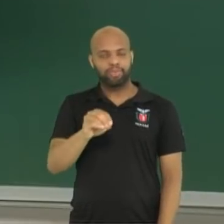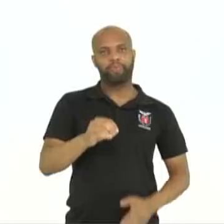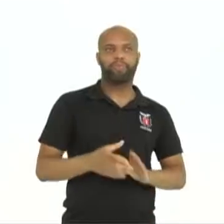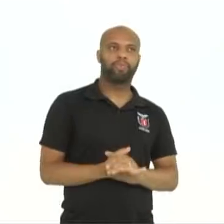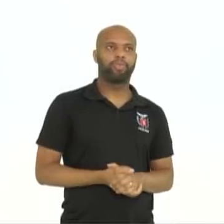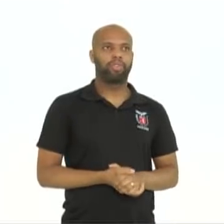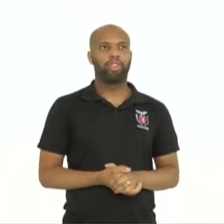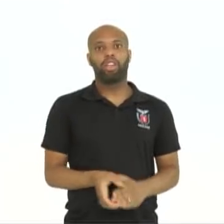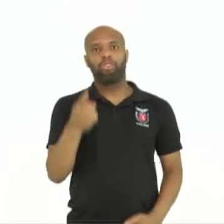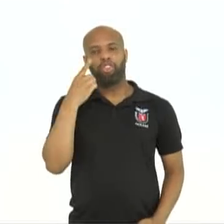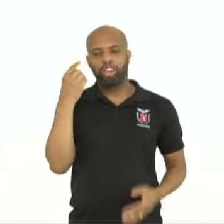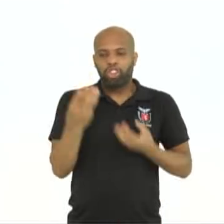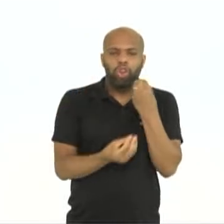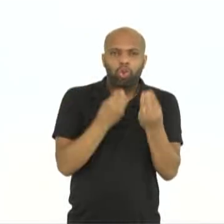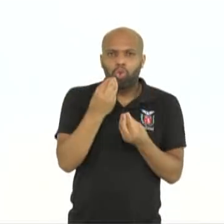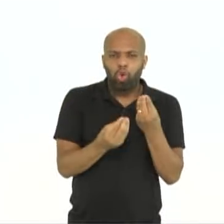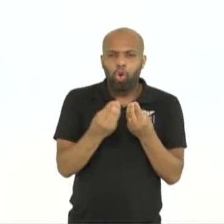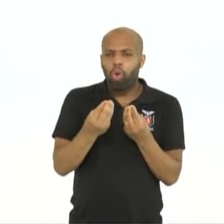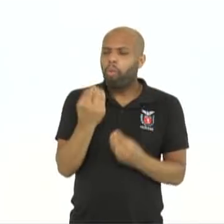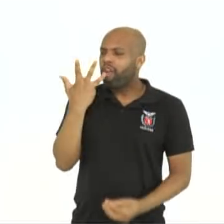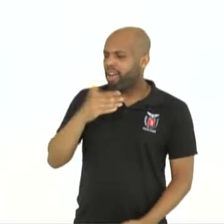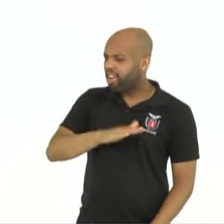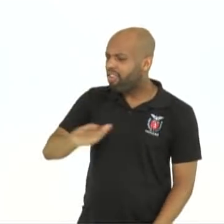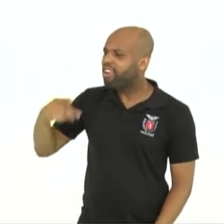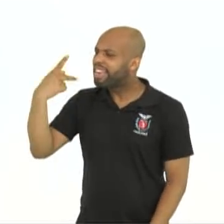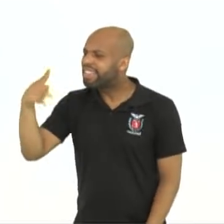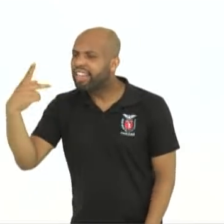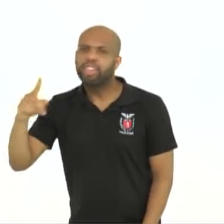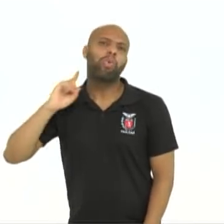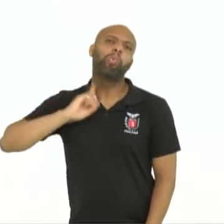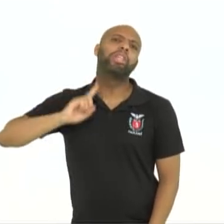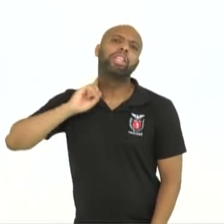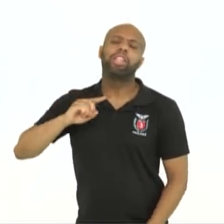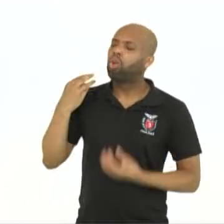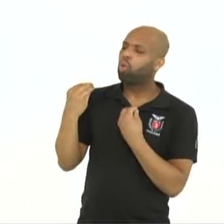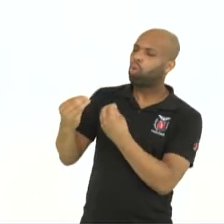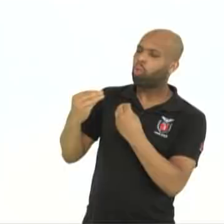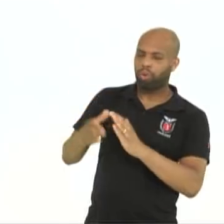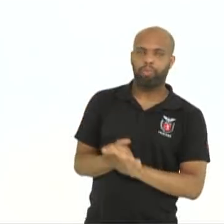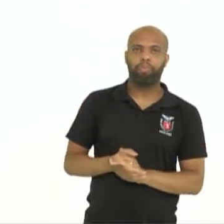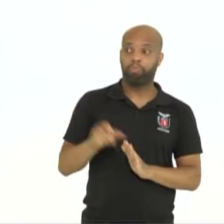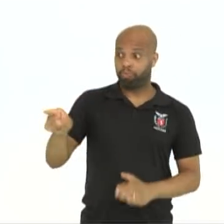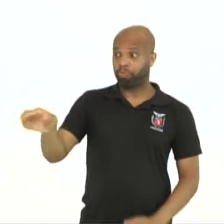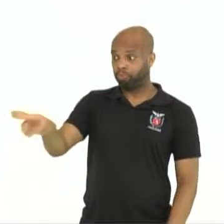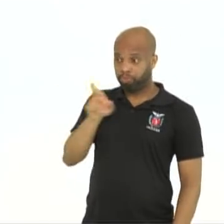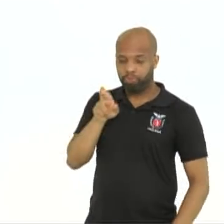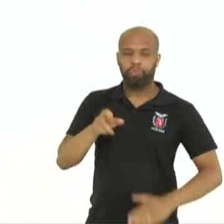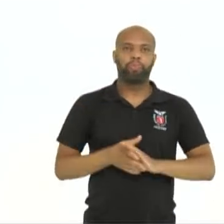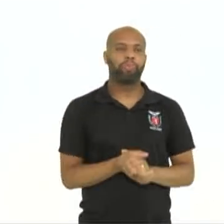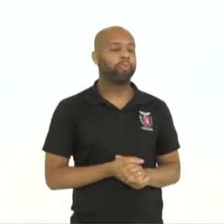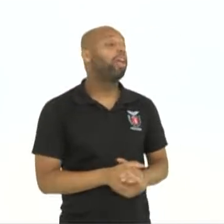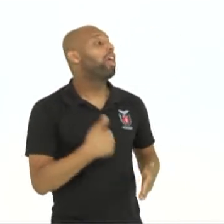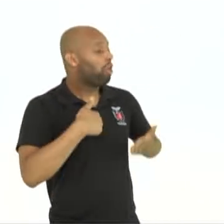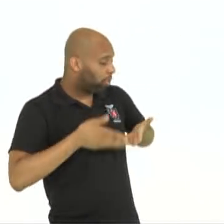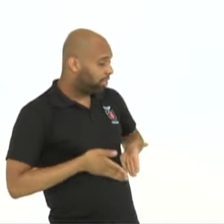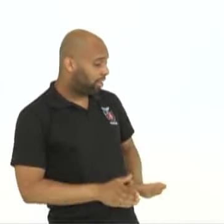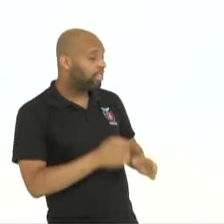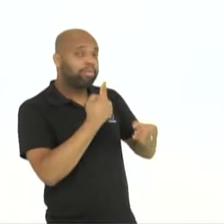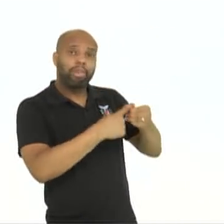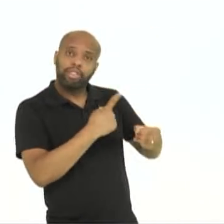aqui. Como foi a sua infância em Caratinga, Minas Gerais? O Ziraldo responde: eu nasci em